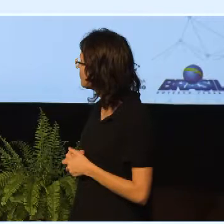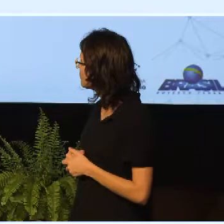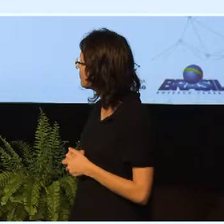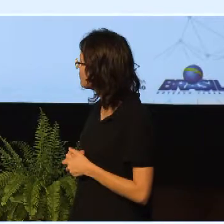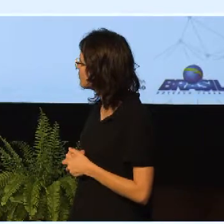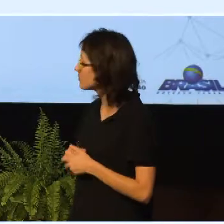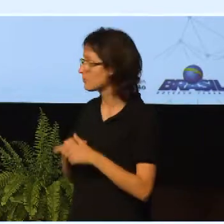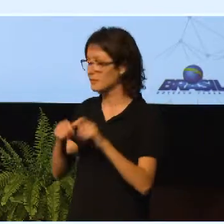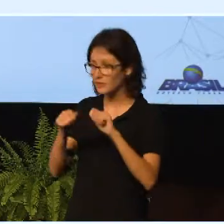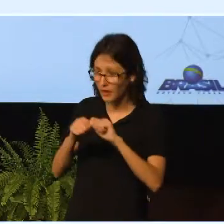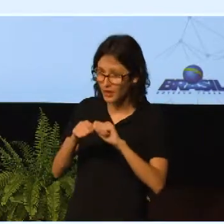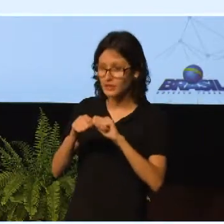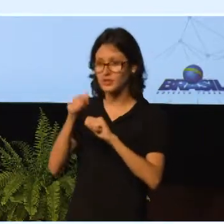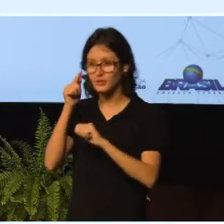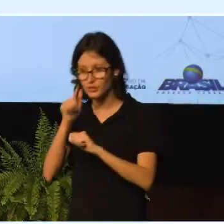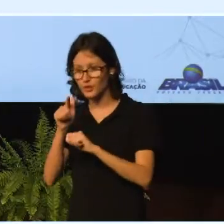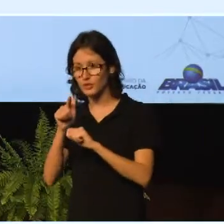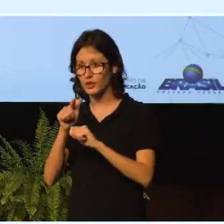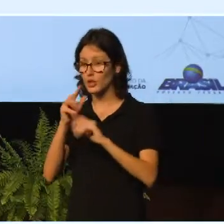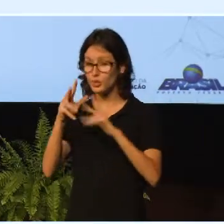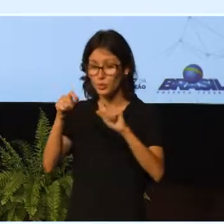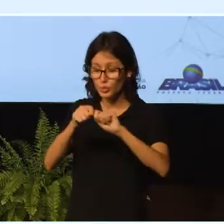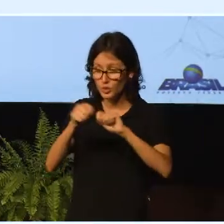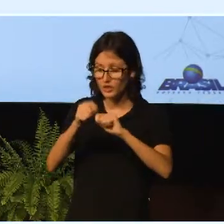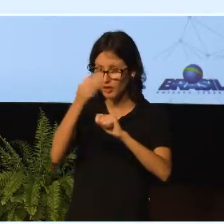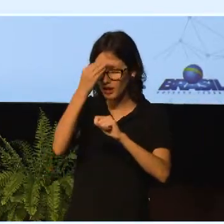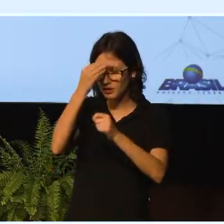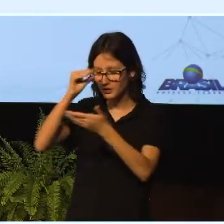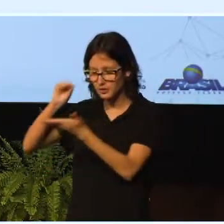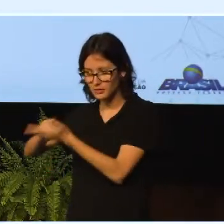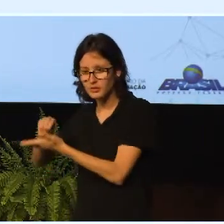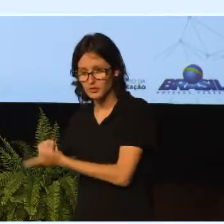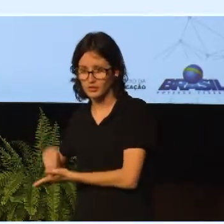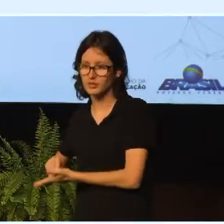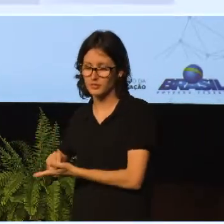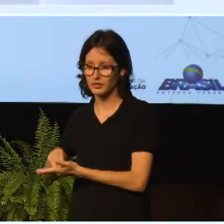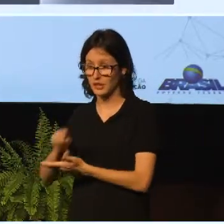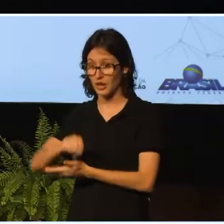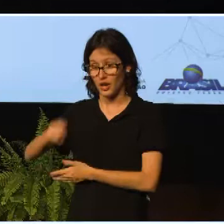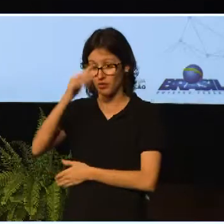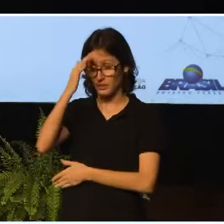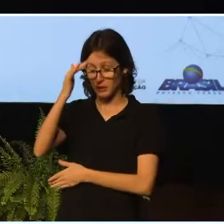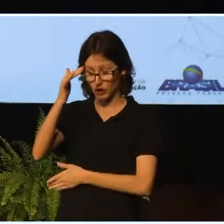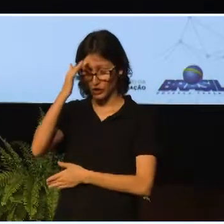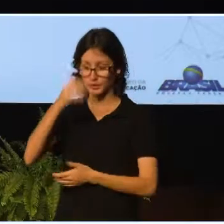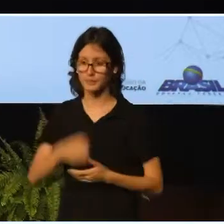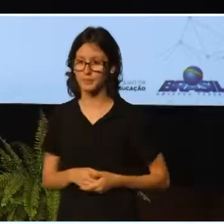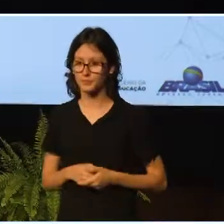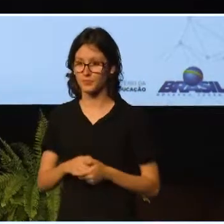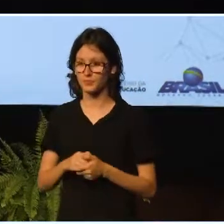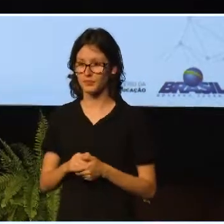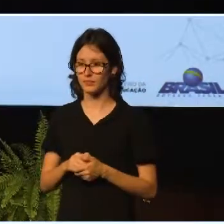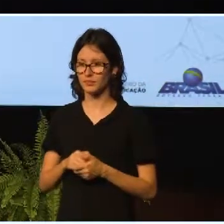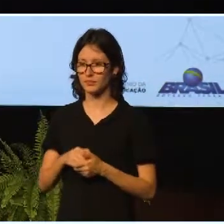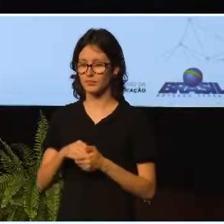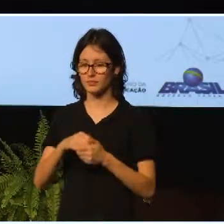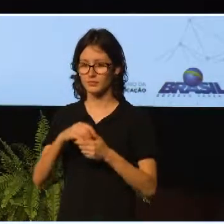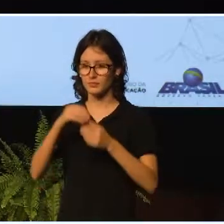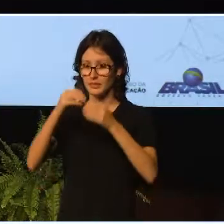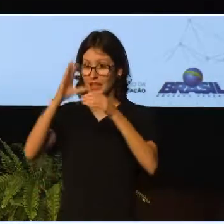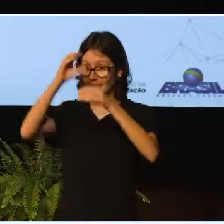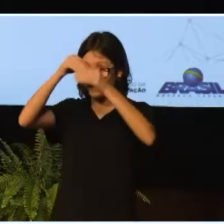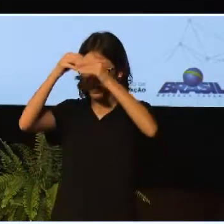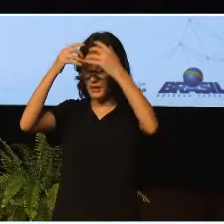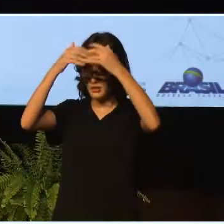e vai fazer de novo. Registrando o cérebro. Agora imagina o seguinte, você pega a informação